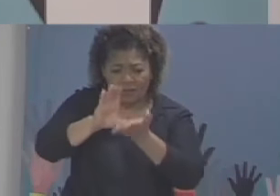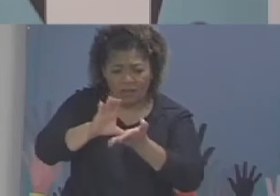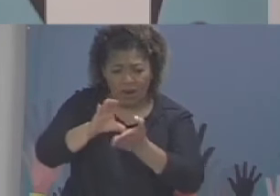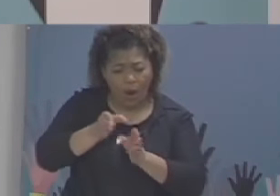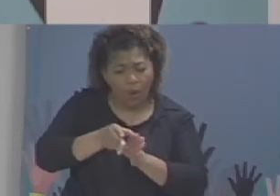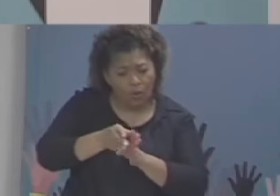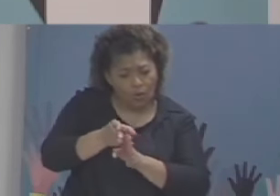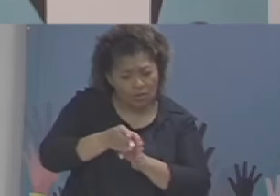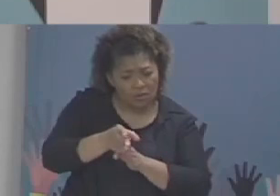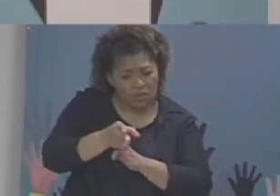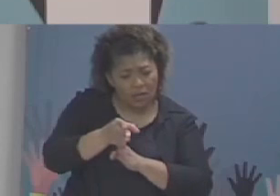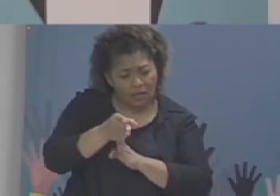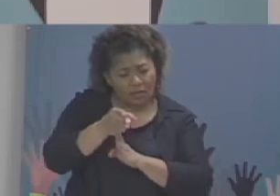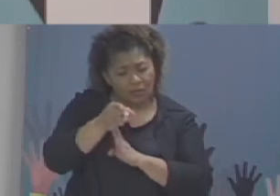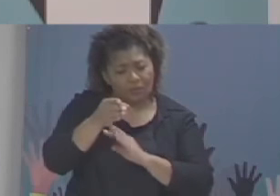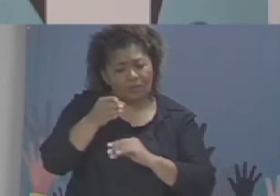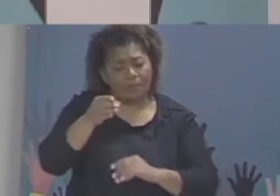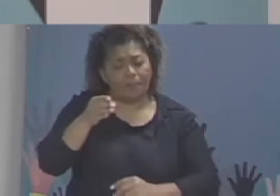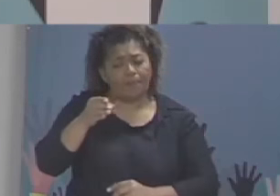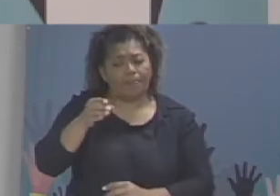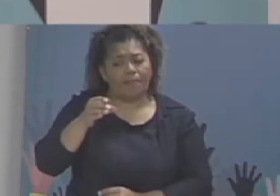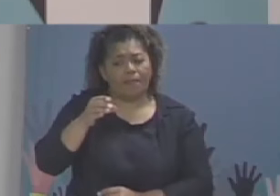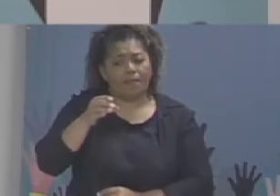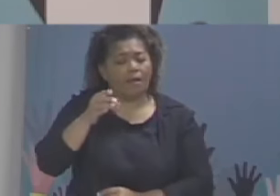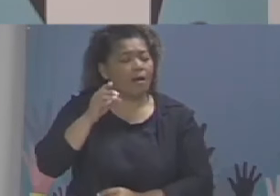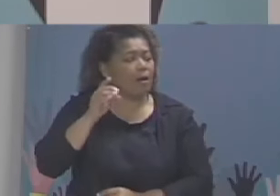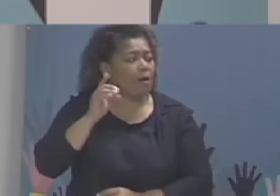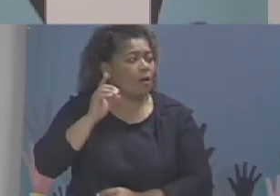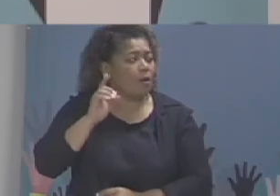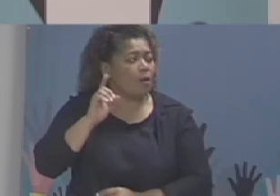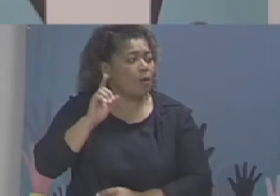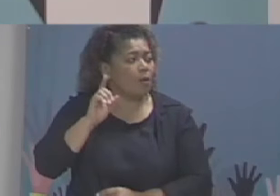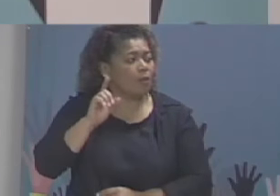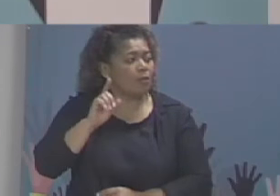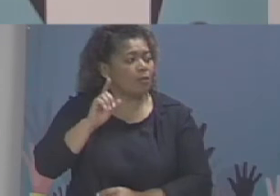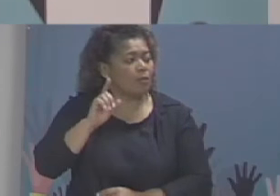CRP 09, Goiás. San Ciro.